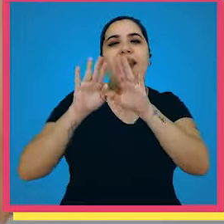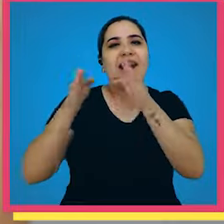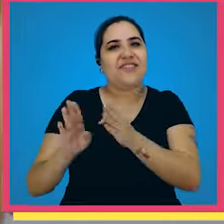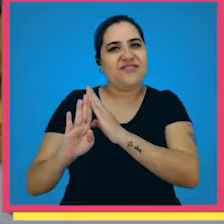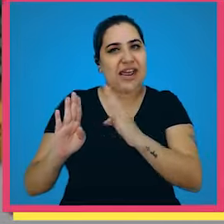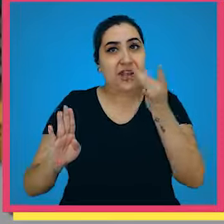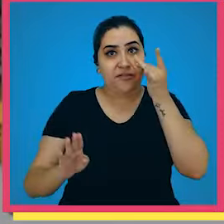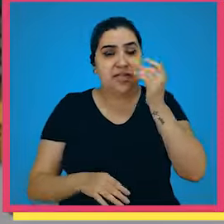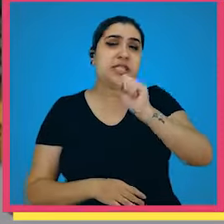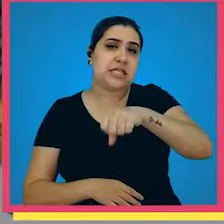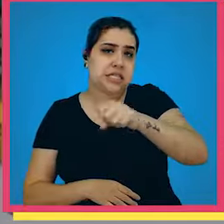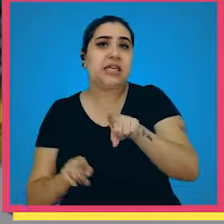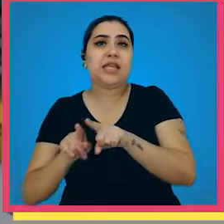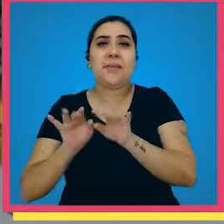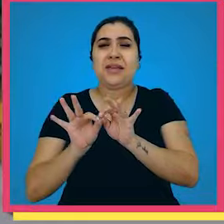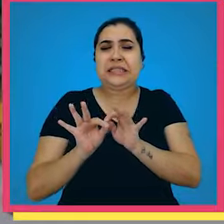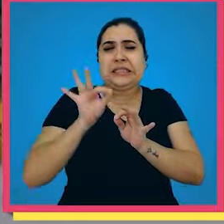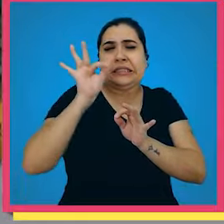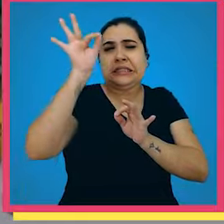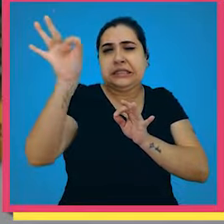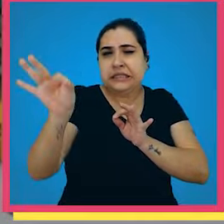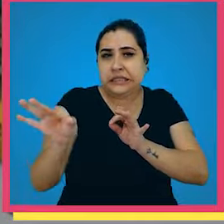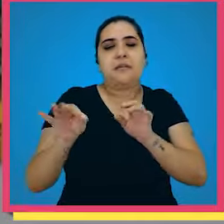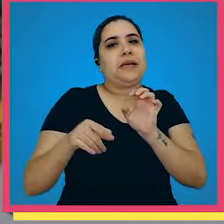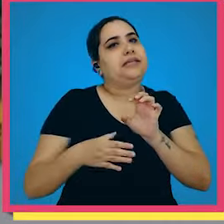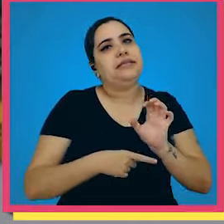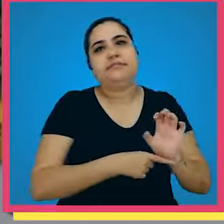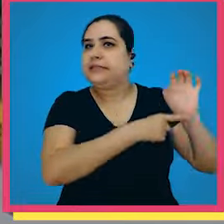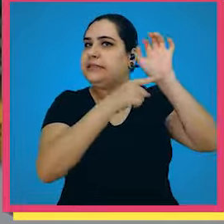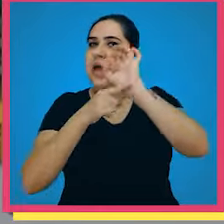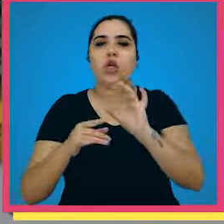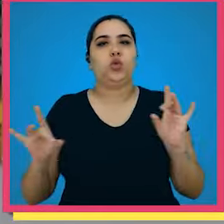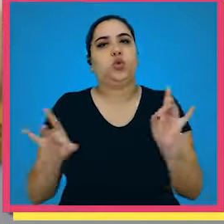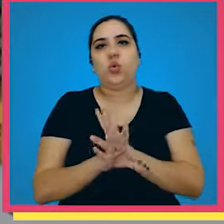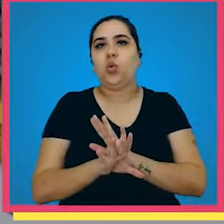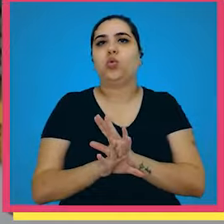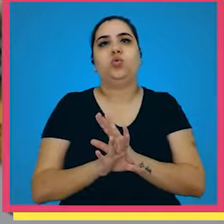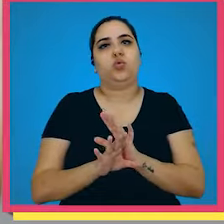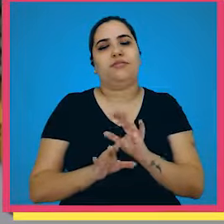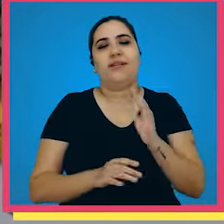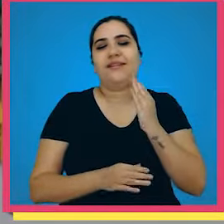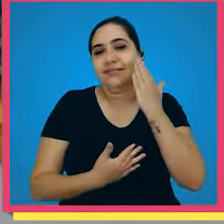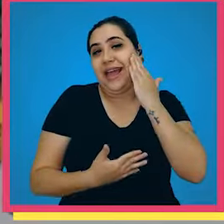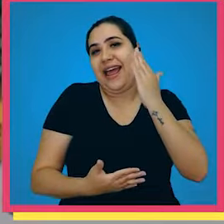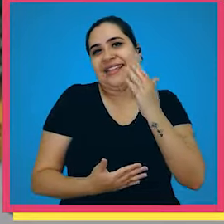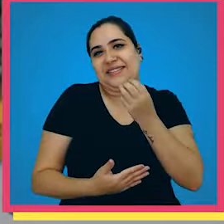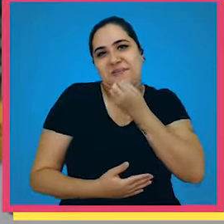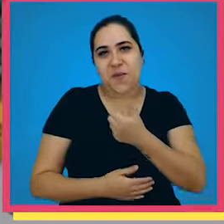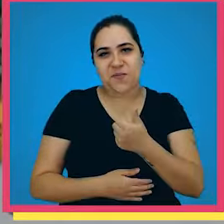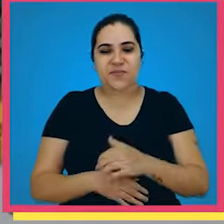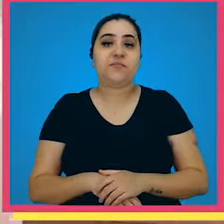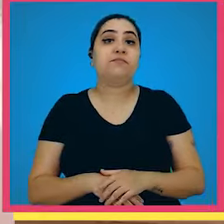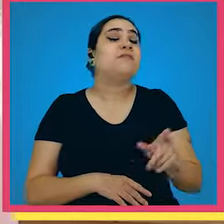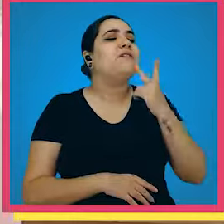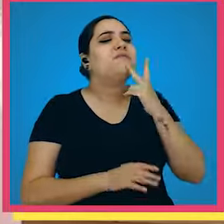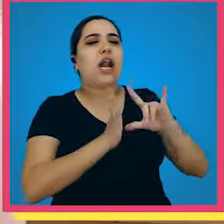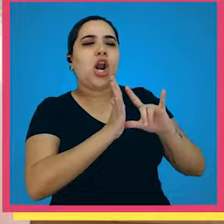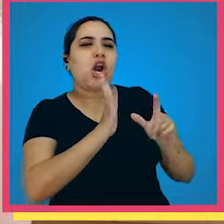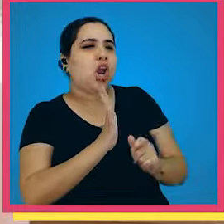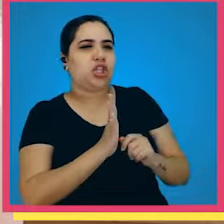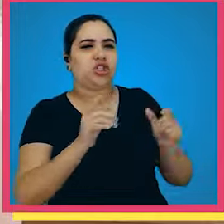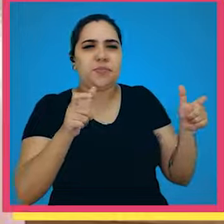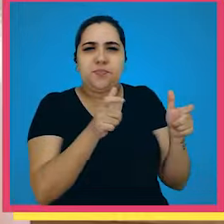direta para algumas livrarias físicas, também super remota aí pelo todos os estados, tá? Cobertura total, felizmente. E quando